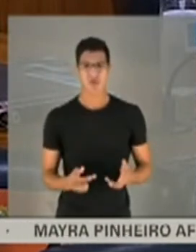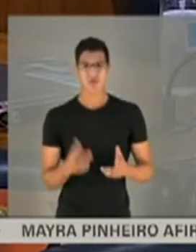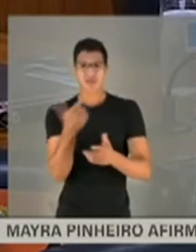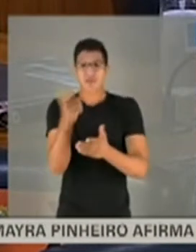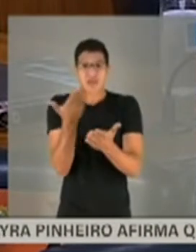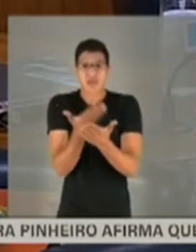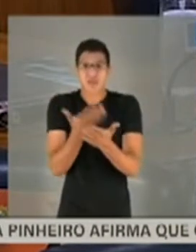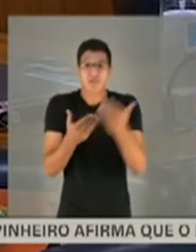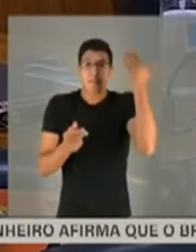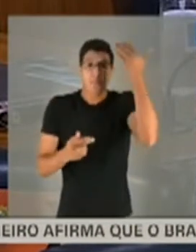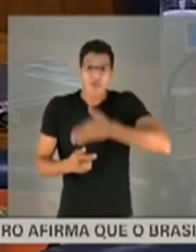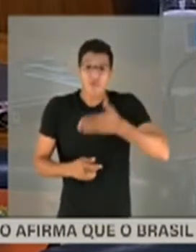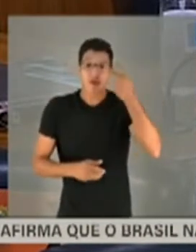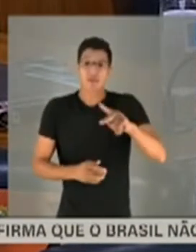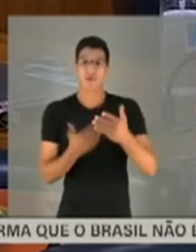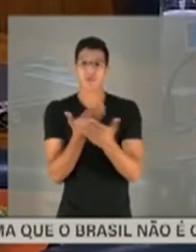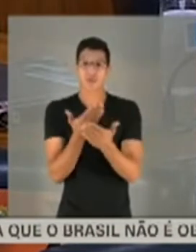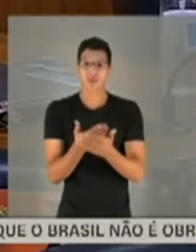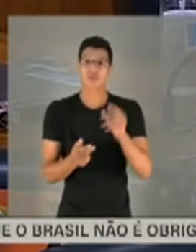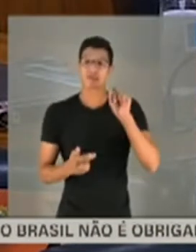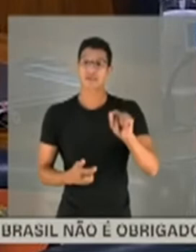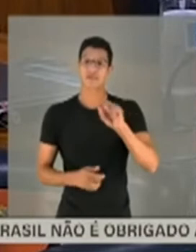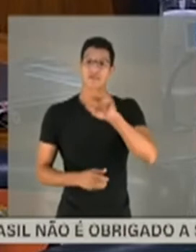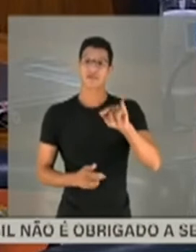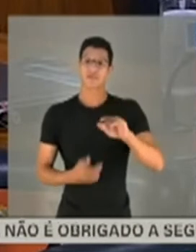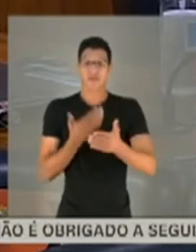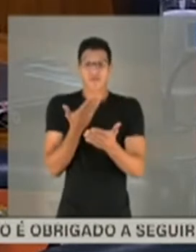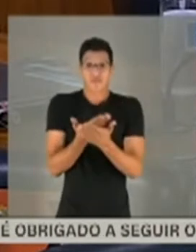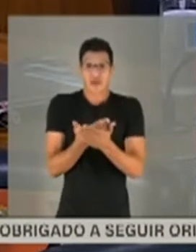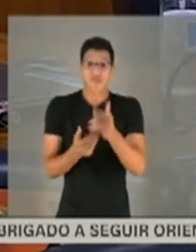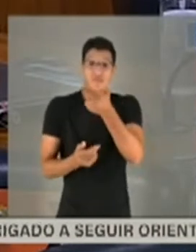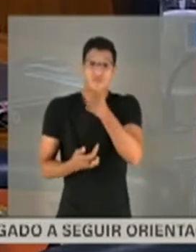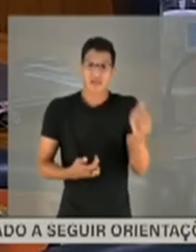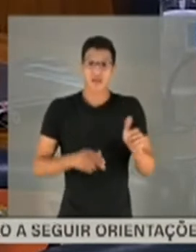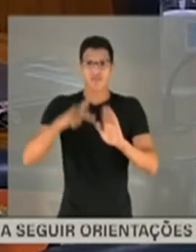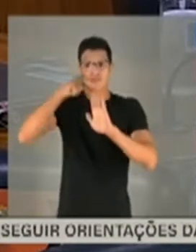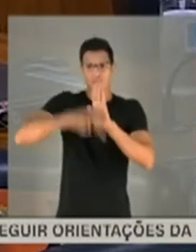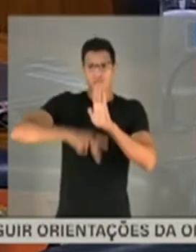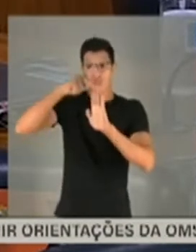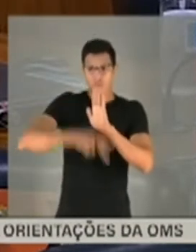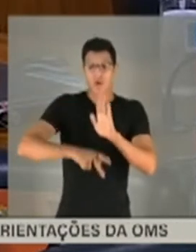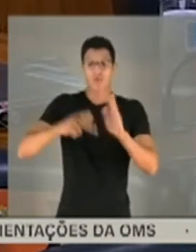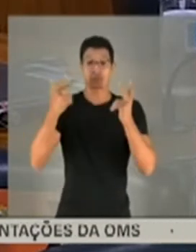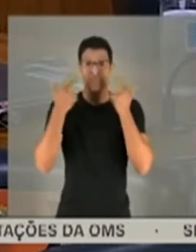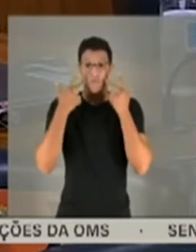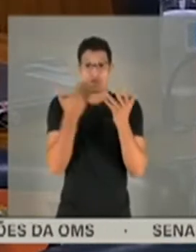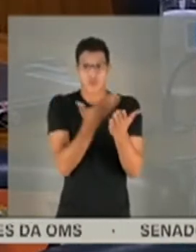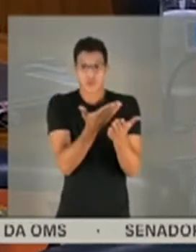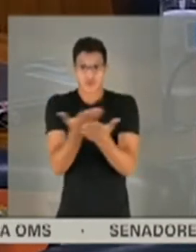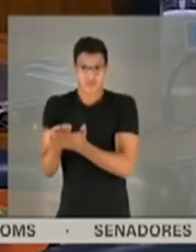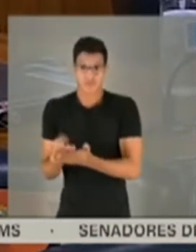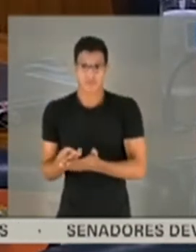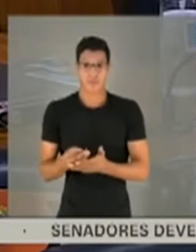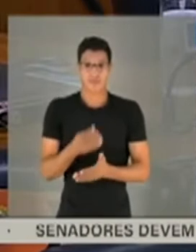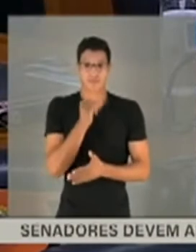nenhum estudo para comprovar, no seu estudo que deve ter sido feito sem os protocolos normais do estudo.